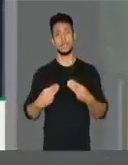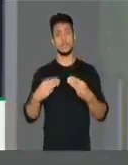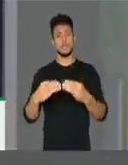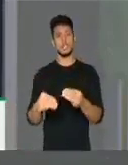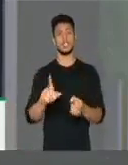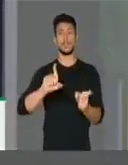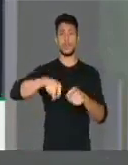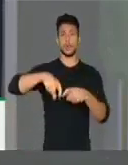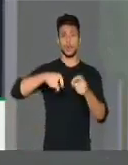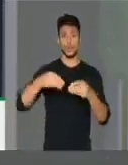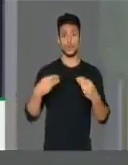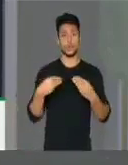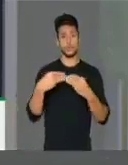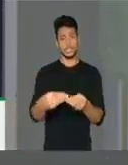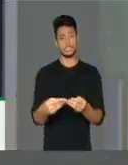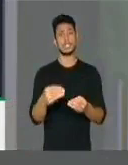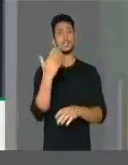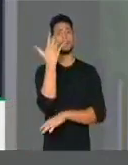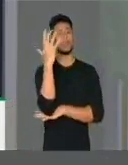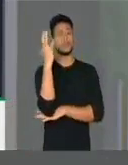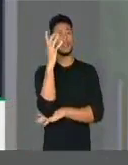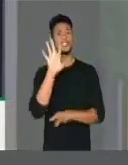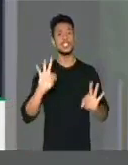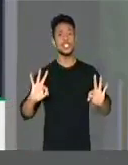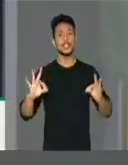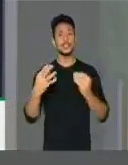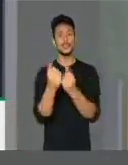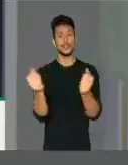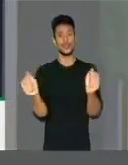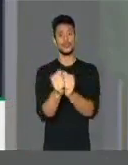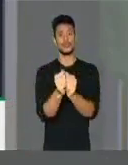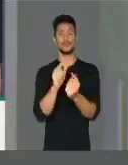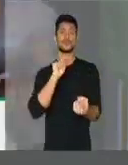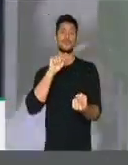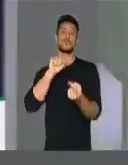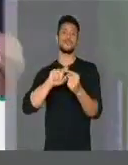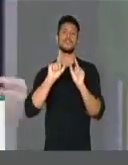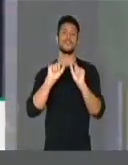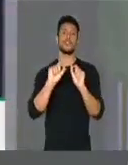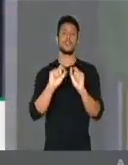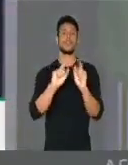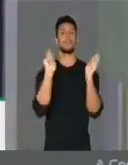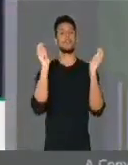Ambiente, todos imbuídos no mesmo objetivo: tornar o